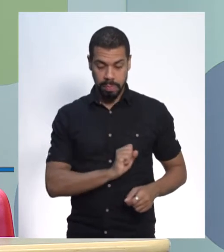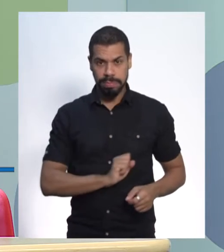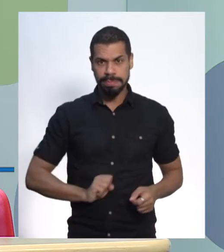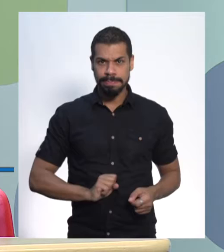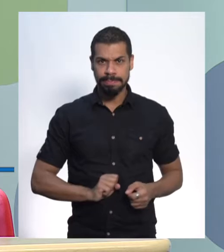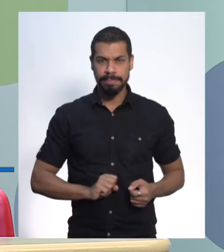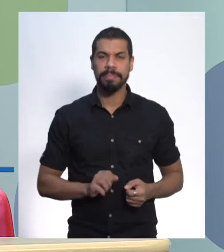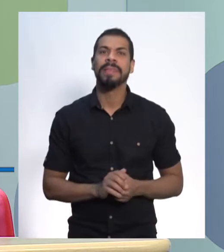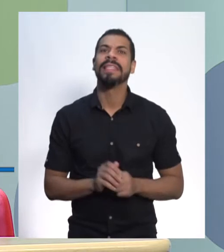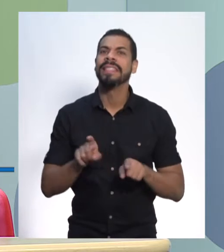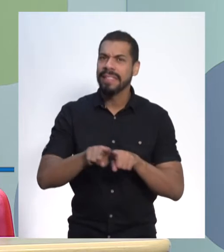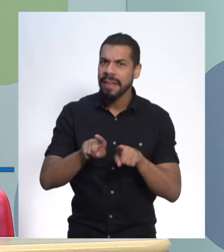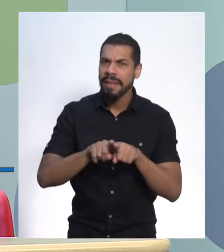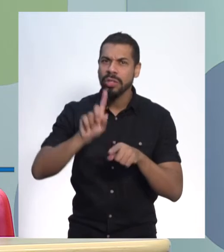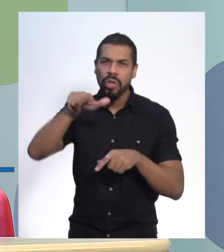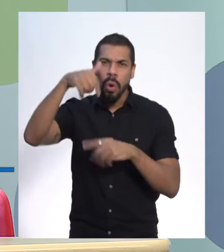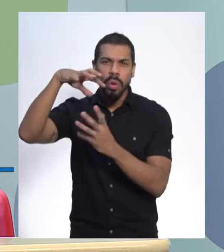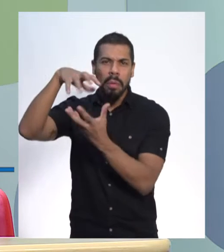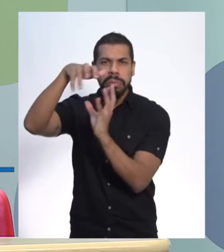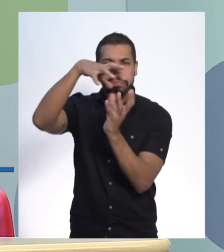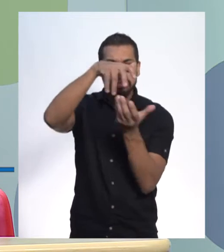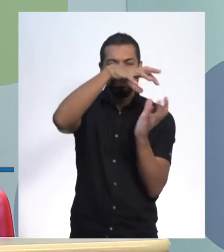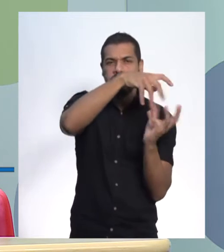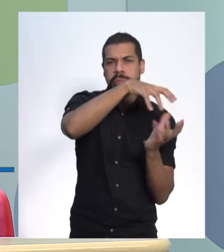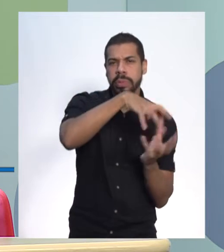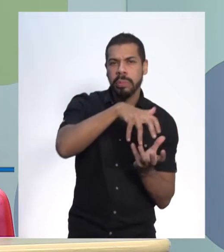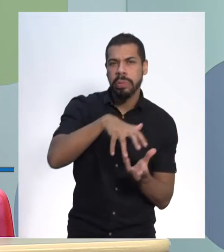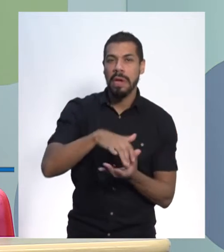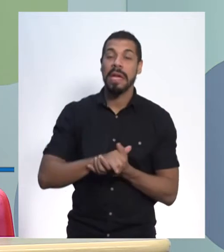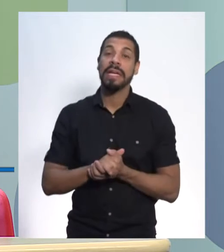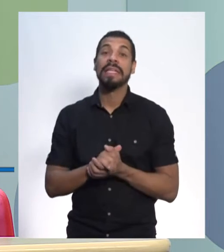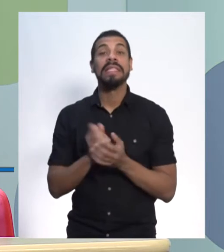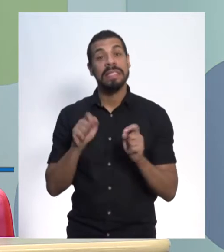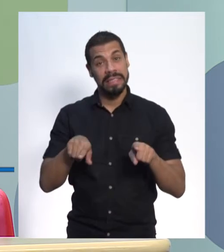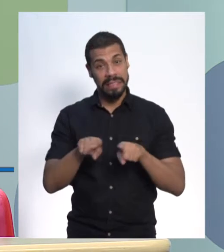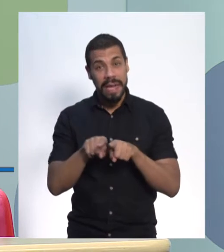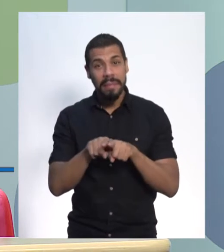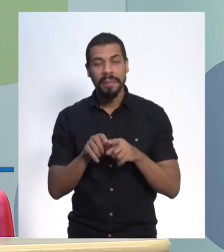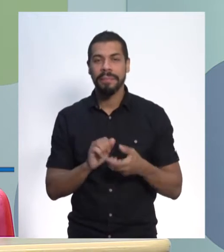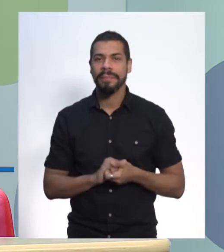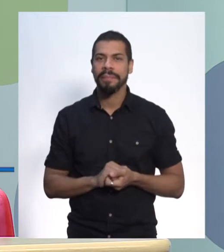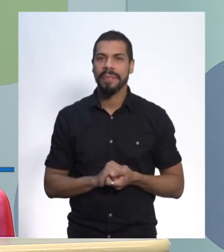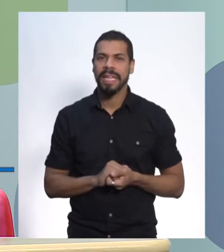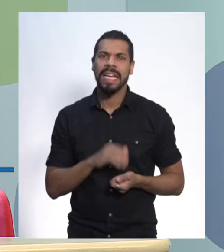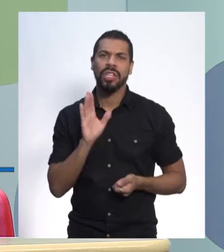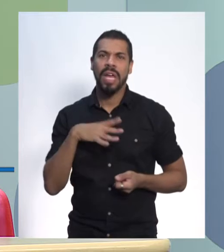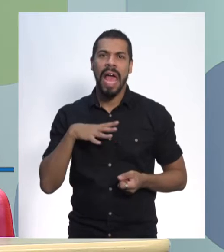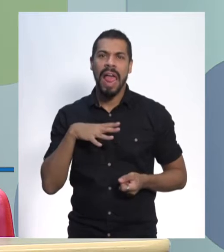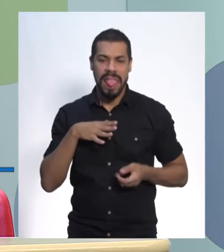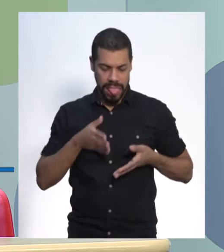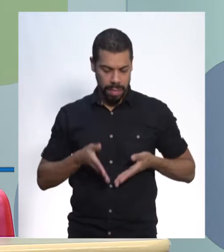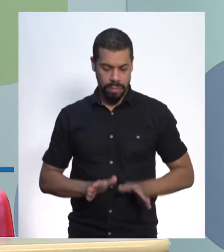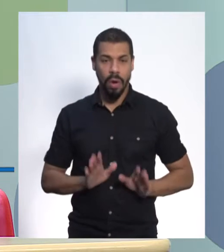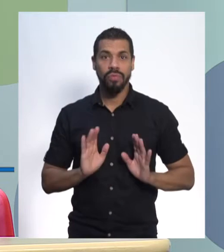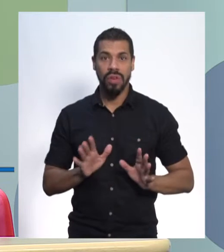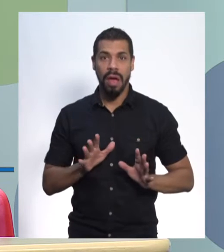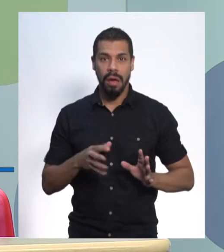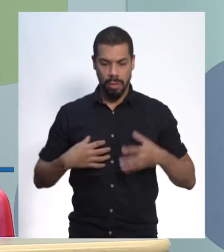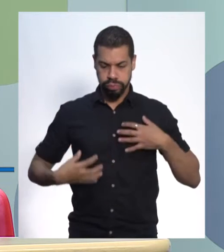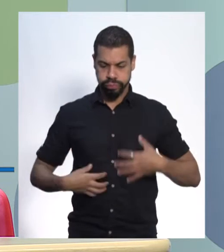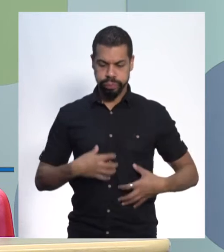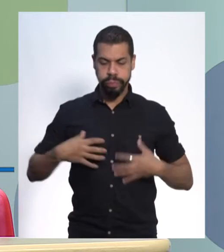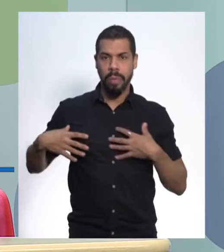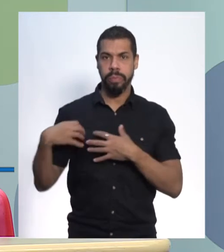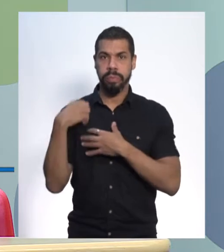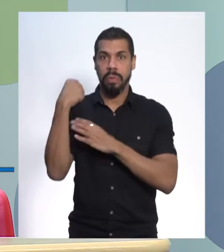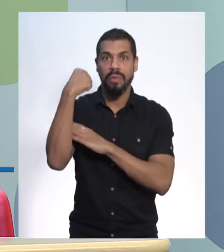de outro planeta também, que eu não sei se encaixa nesse modelo de herói, né? O Superman já nasceu com poderes feitos, formados, mas segue esse